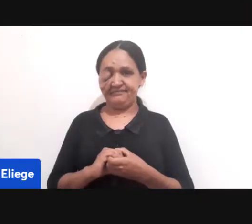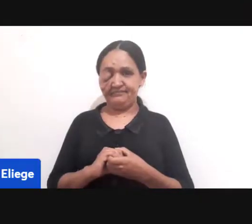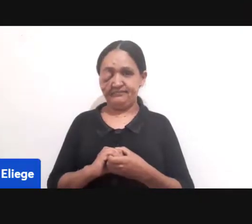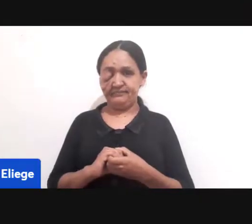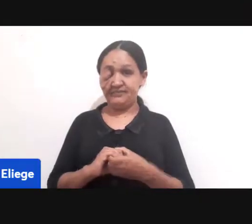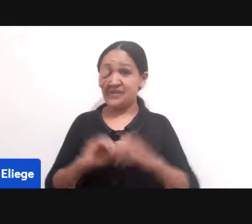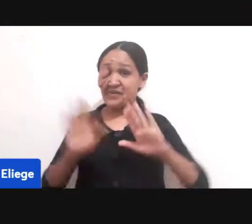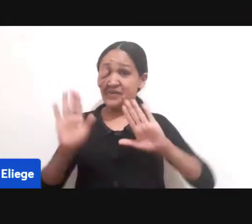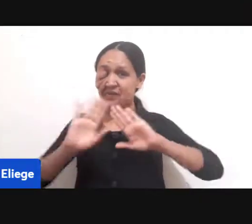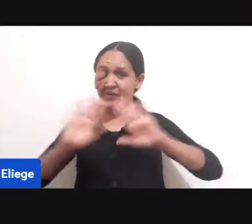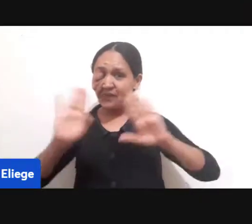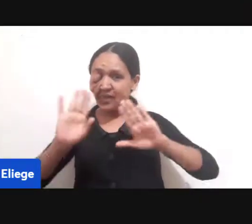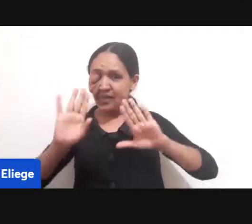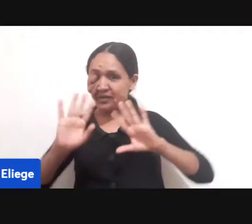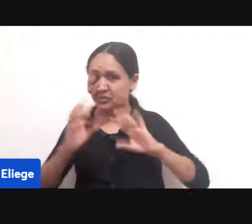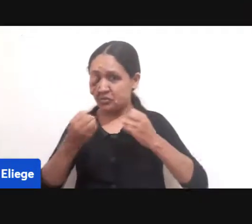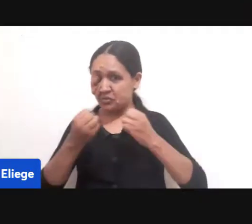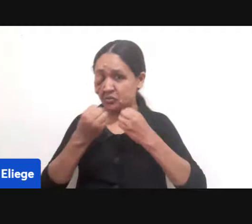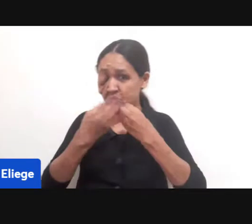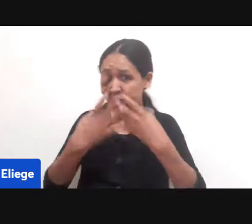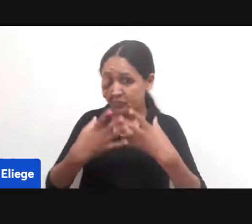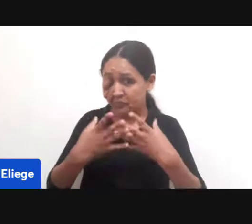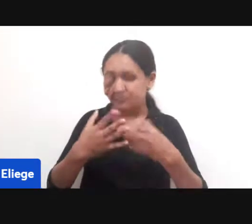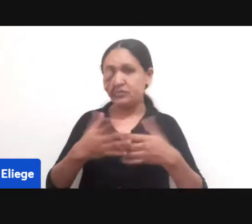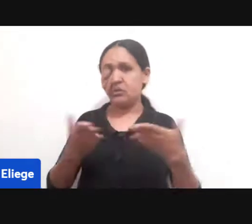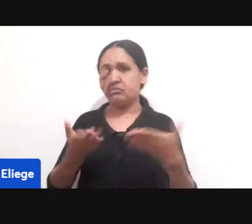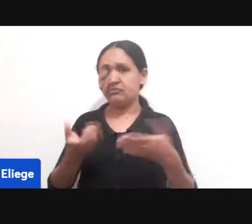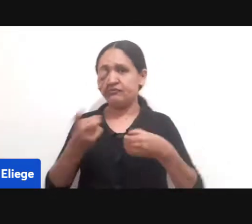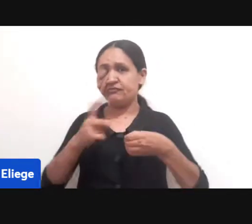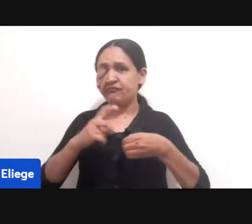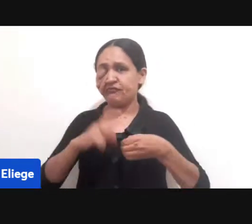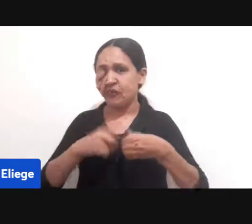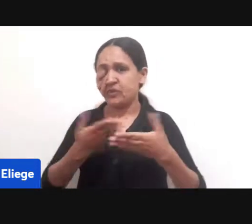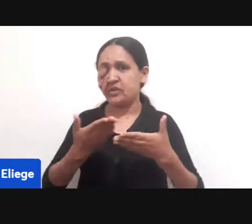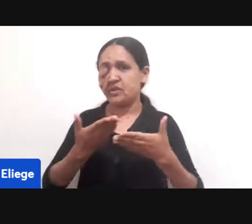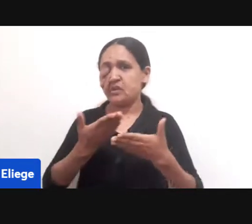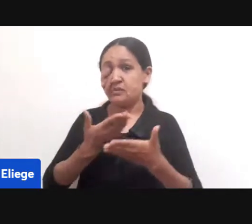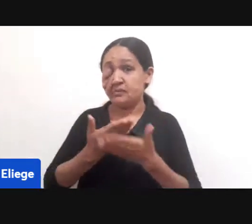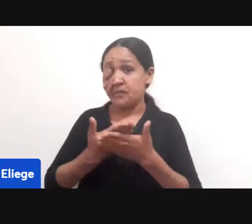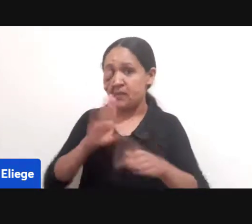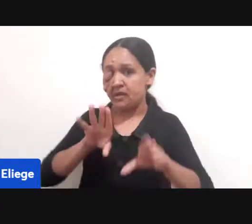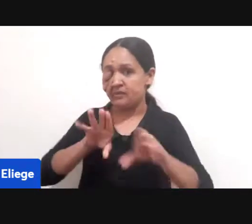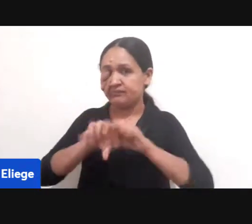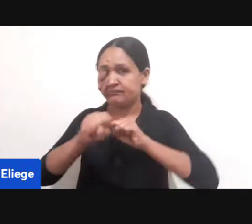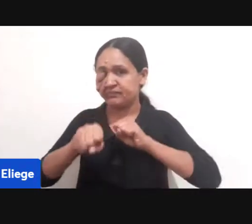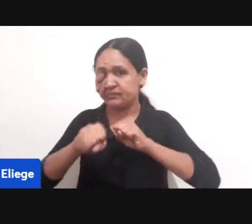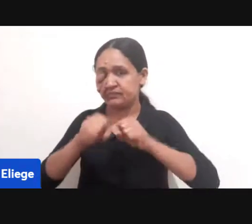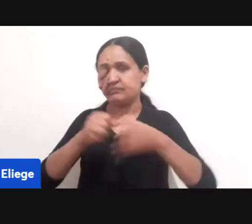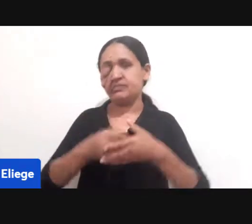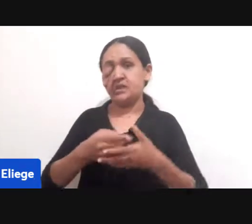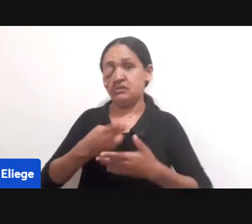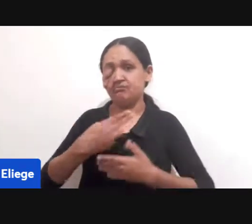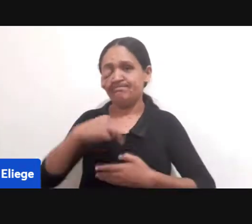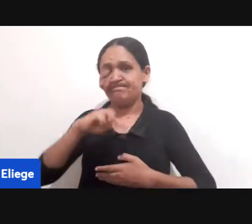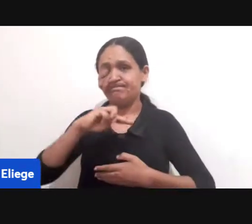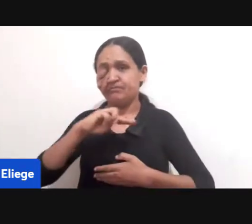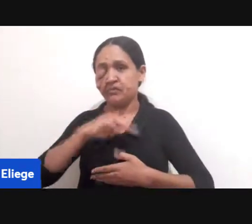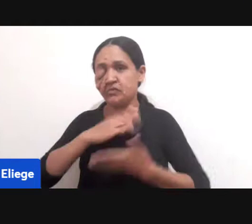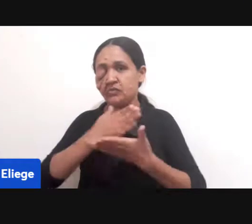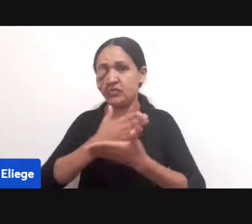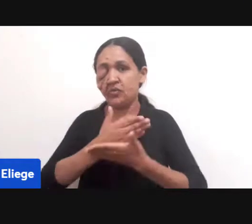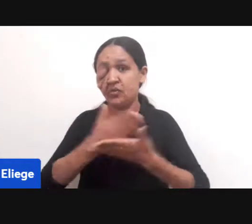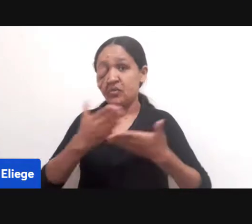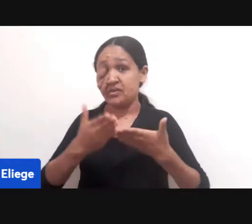Olá, pessoal, tudo bom? Estamos de volta aqui para mais uma formação. Nós vamos começar